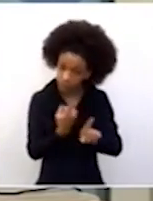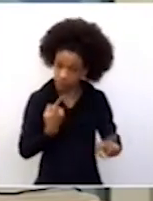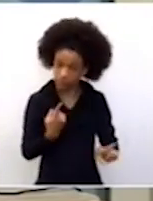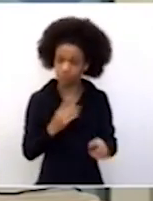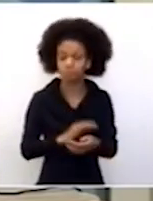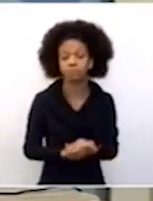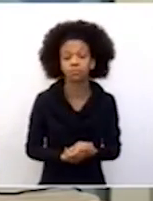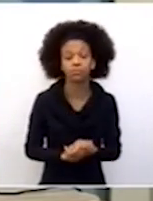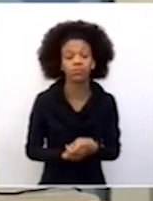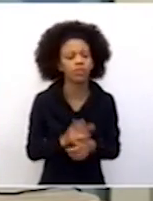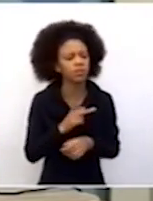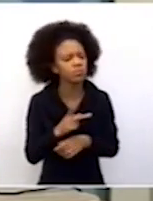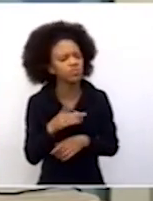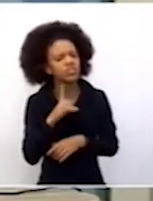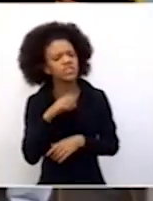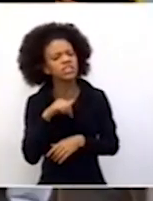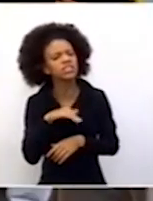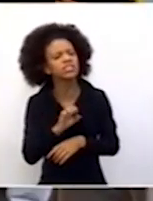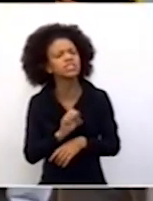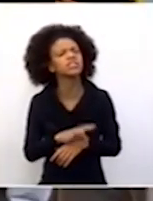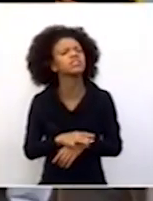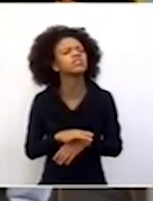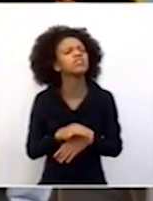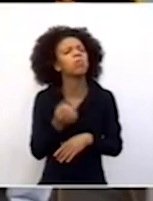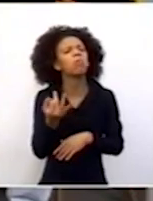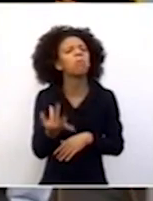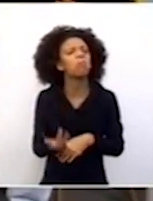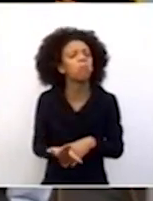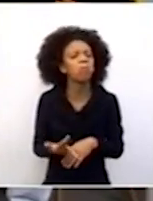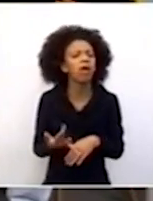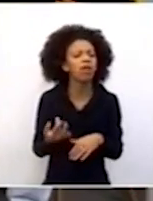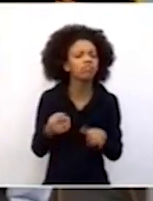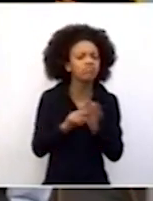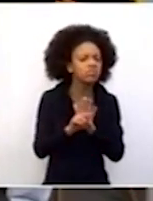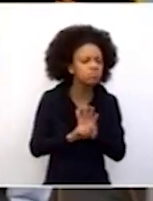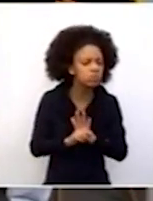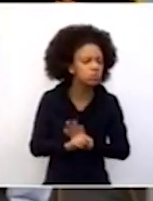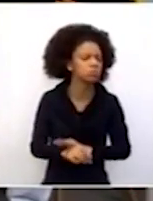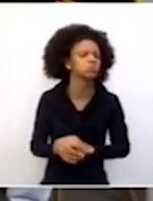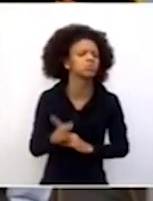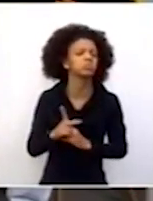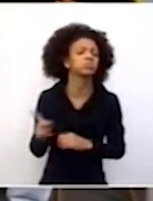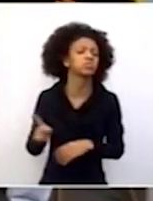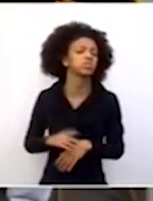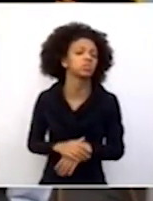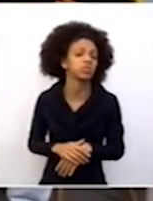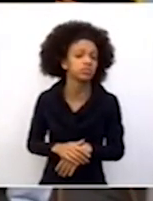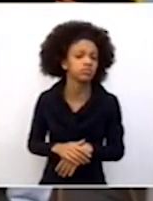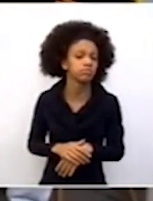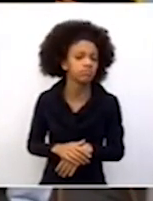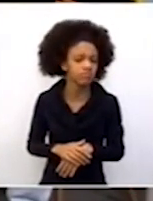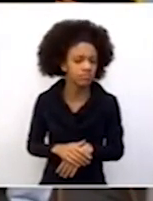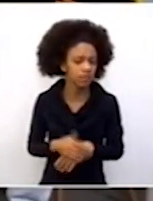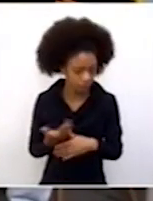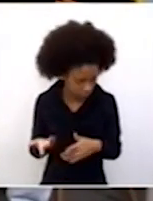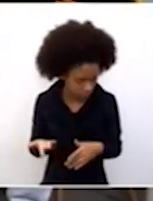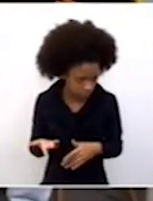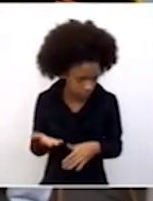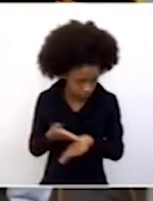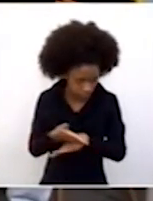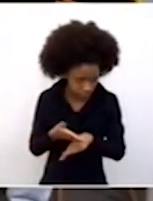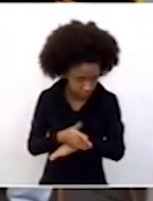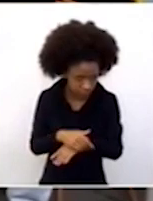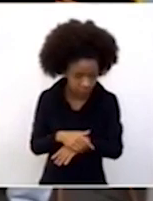E, professora Denise, quais são as questões, os questionamentos, as perguntas dos professores aí, eles teceram?